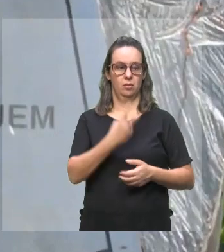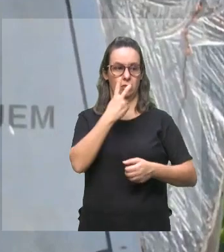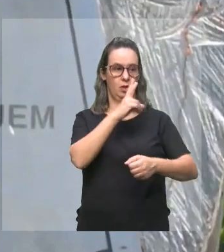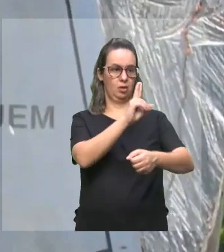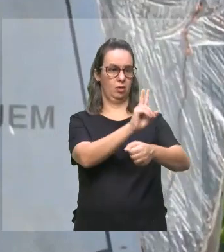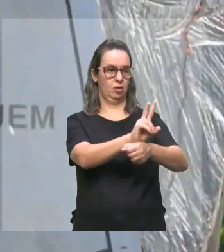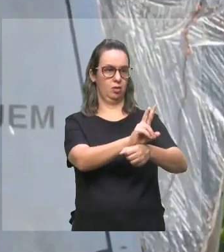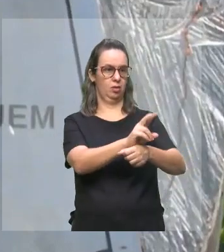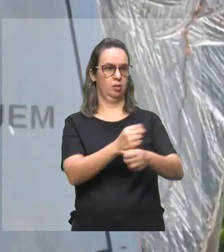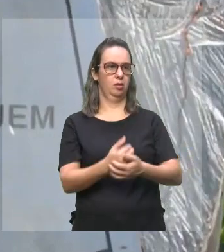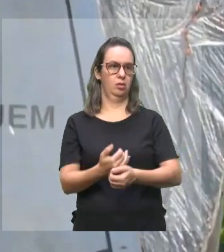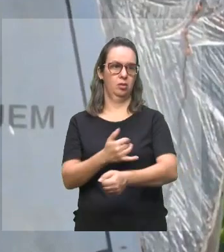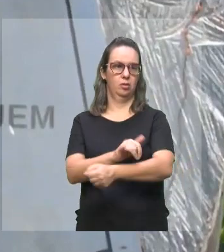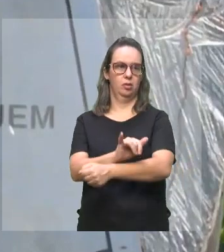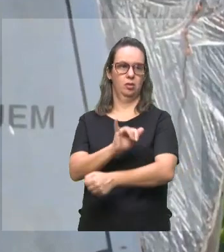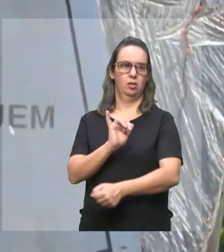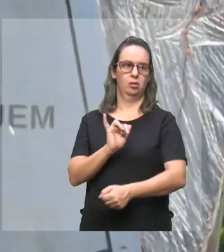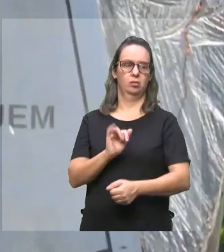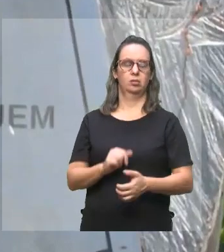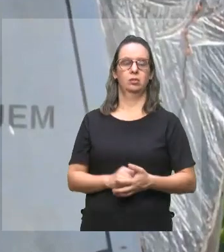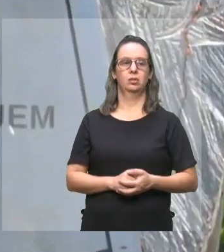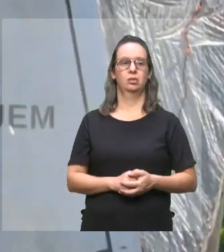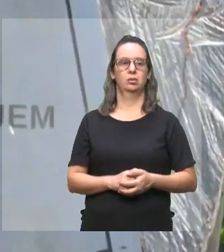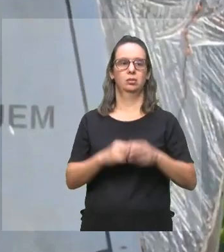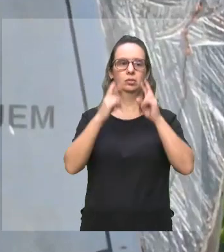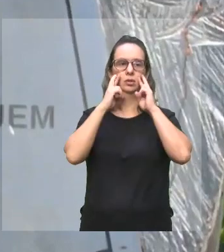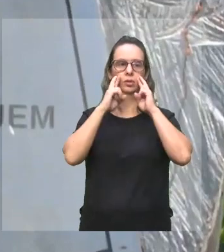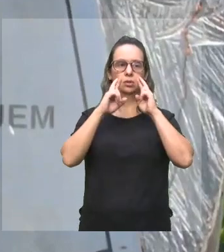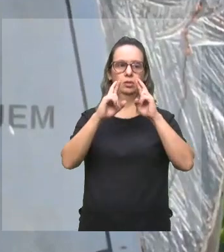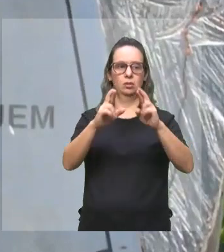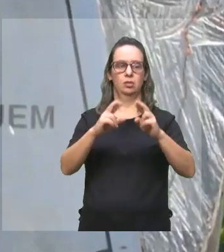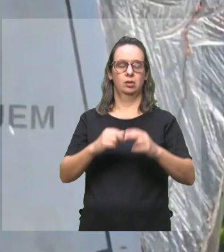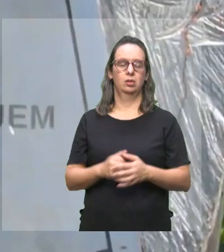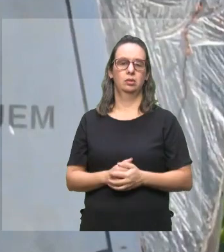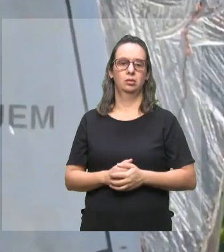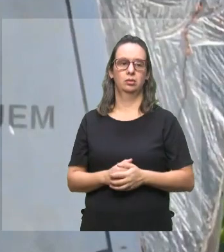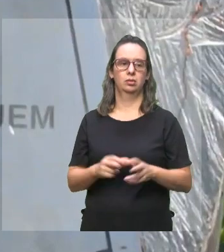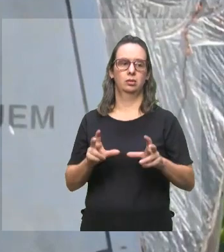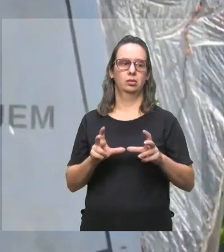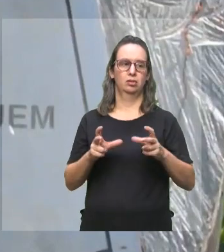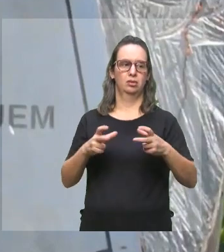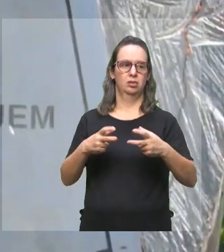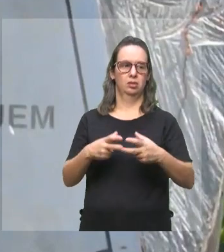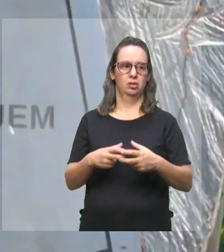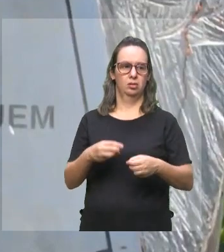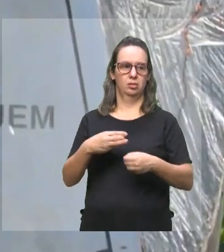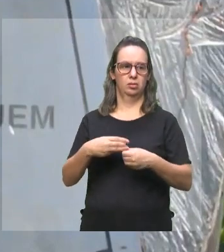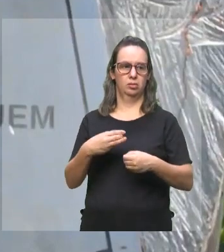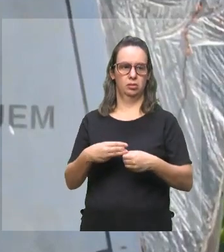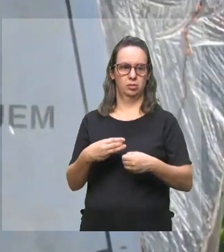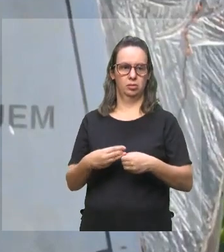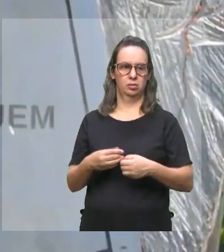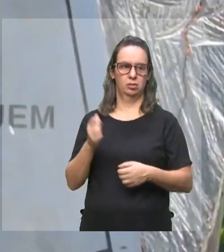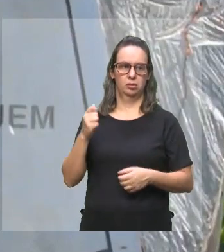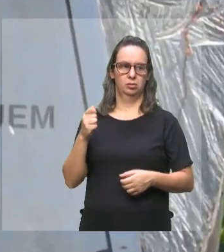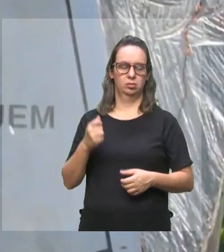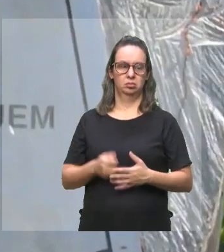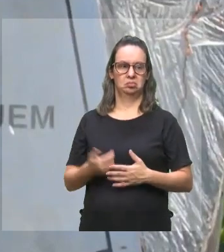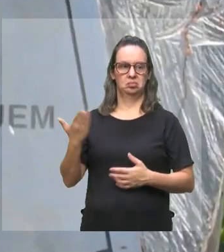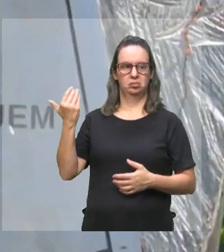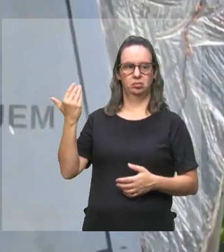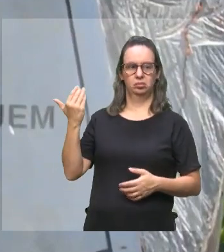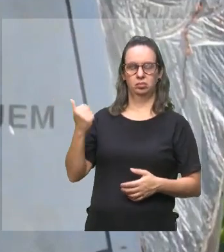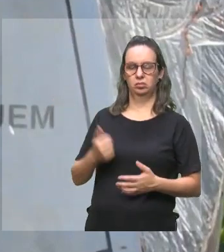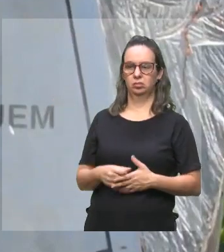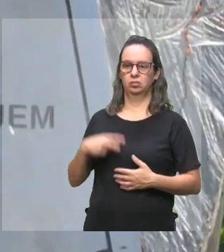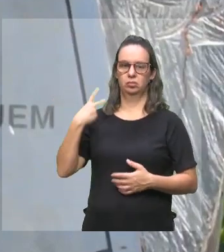um desrespeito com a Câmara Municipal de Assis, que, na época, era o vereador Ramão como presidente aqui,